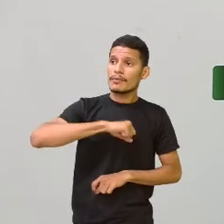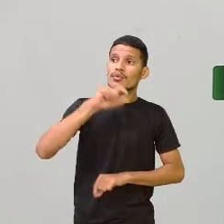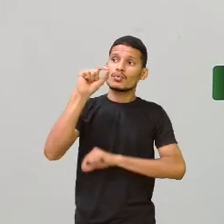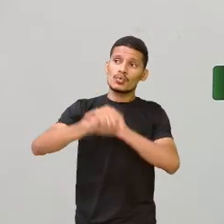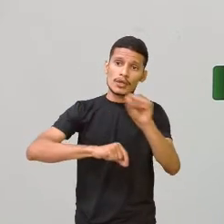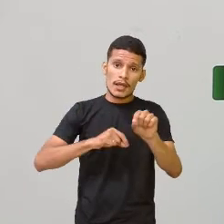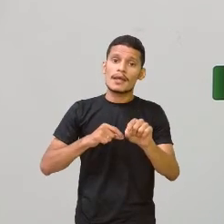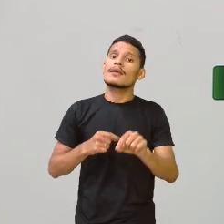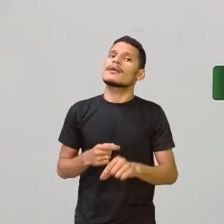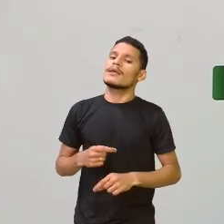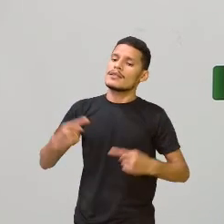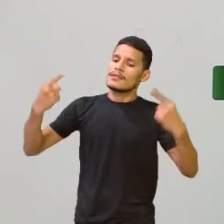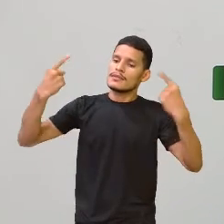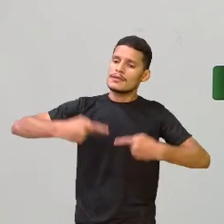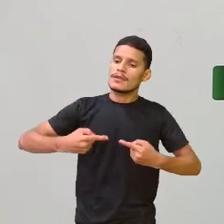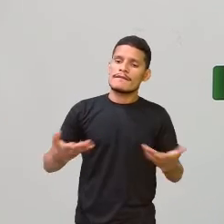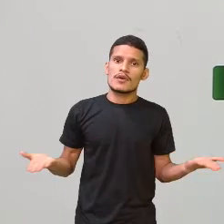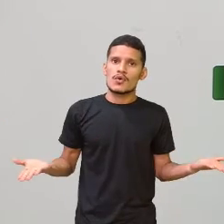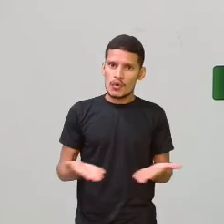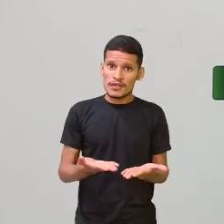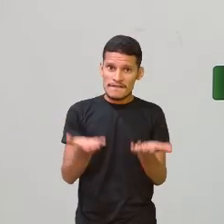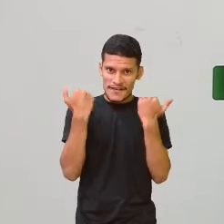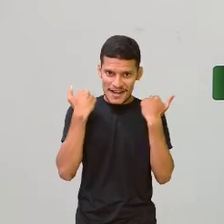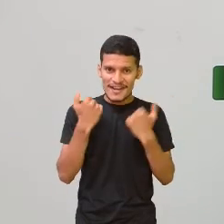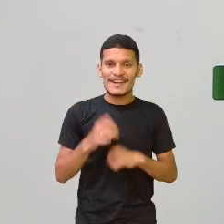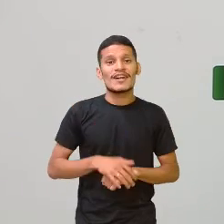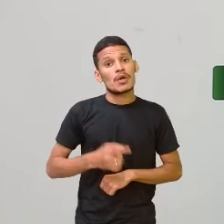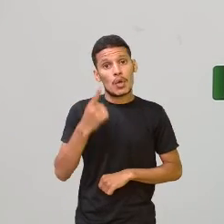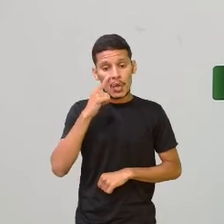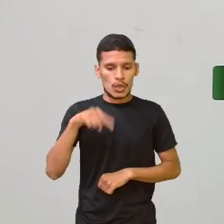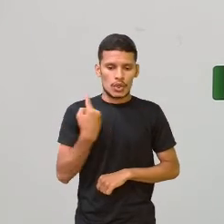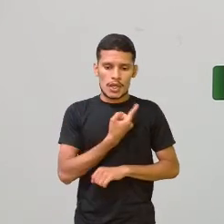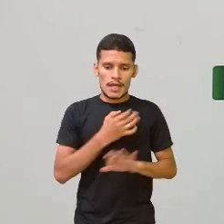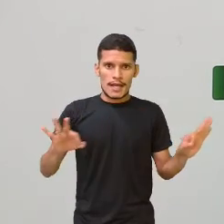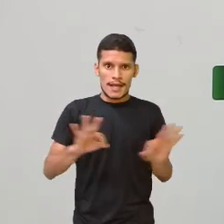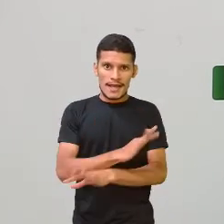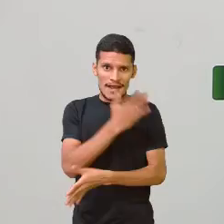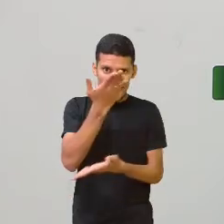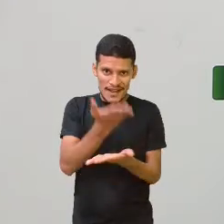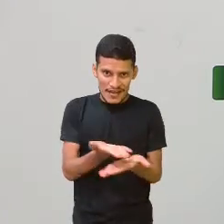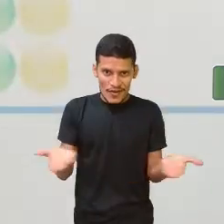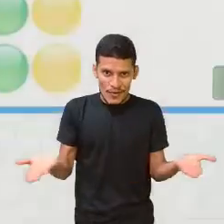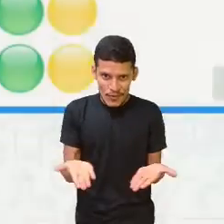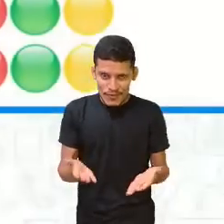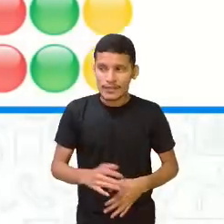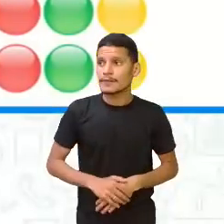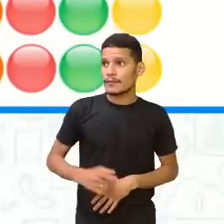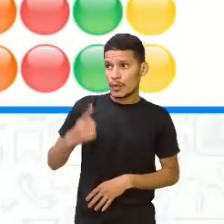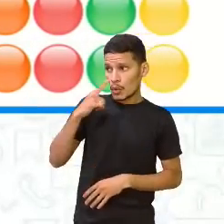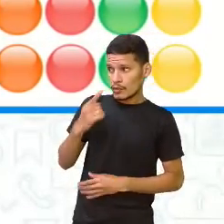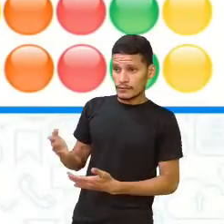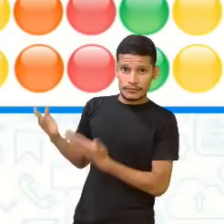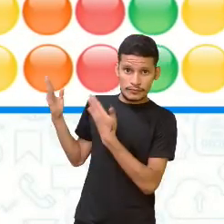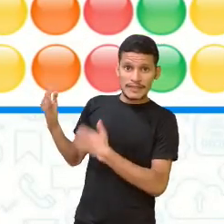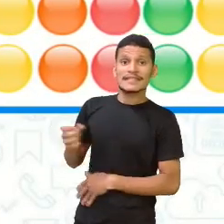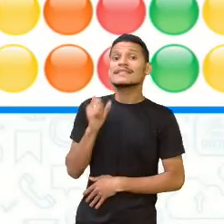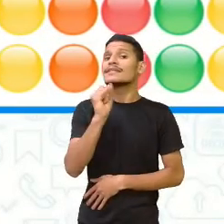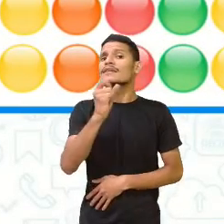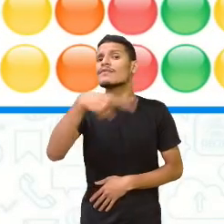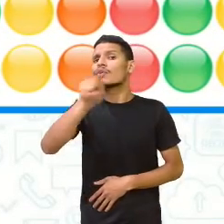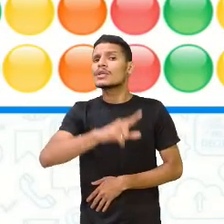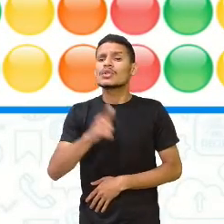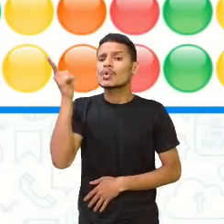imediatamente lançar o desafio. Vamos embora para a gente fechar a nossa aula de hoje? Se você